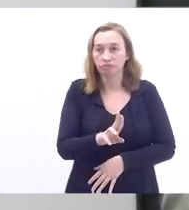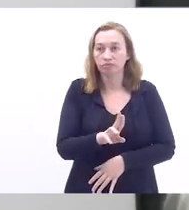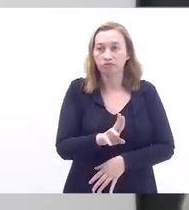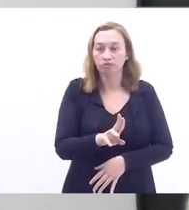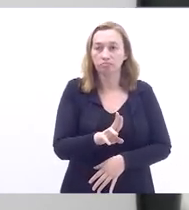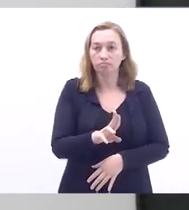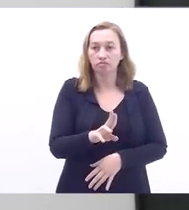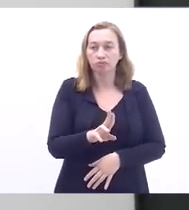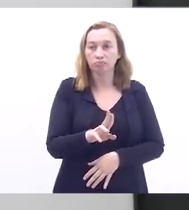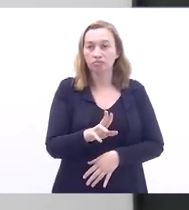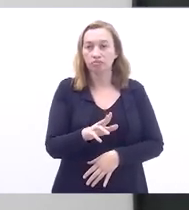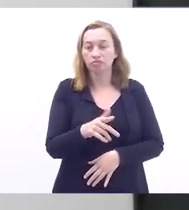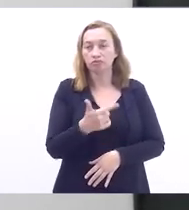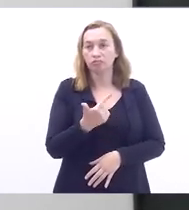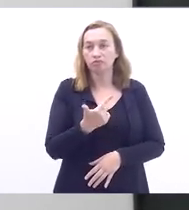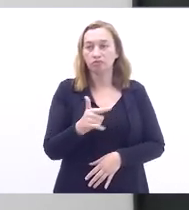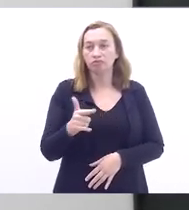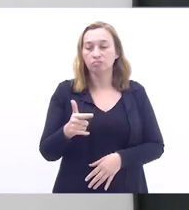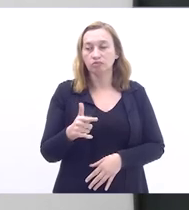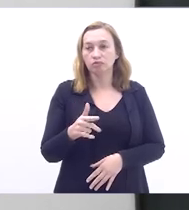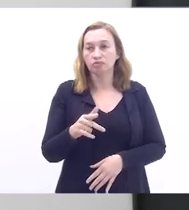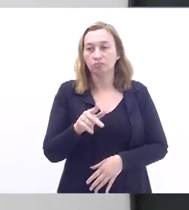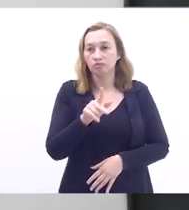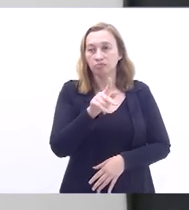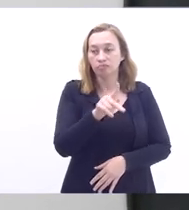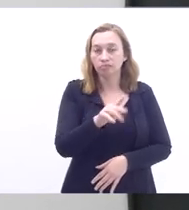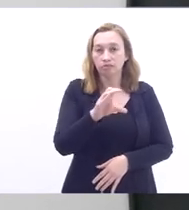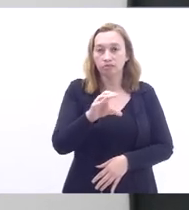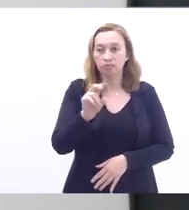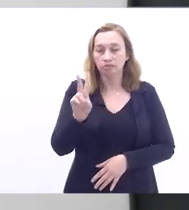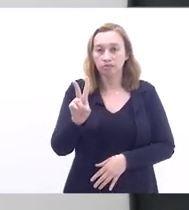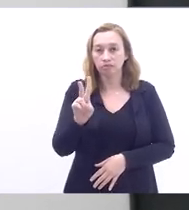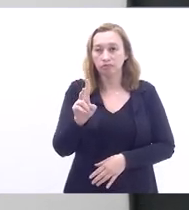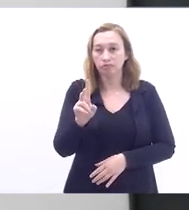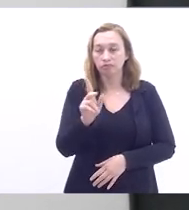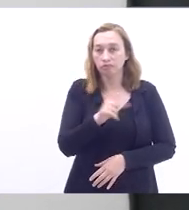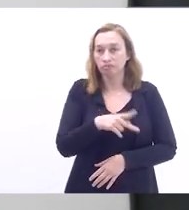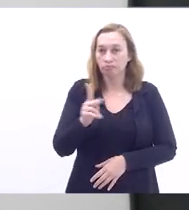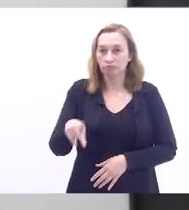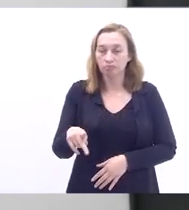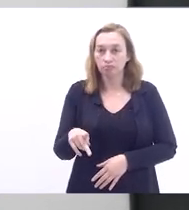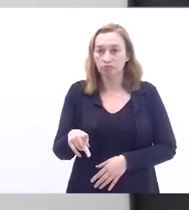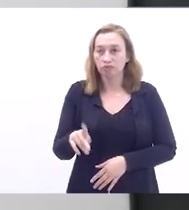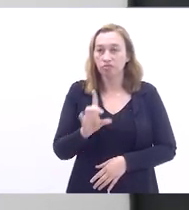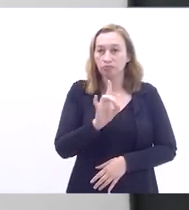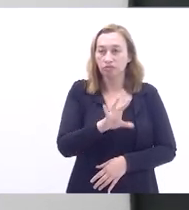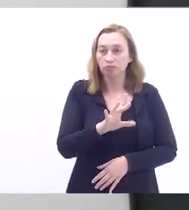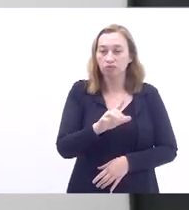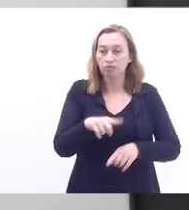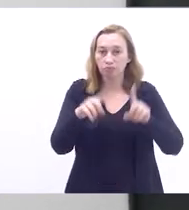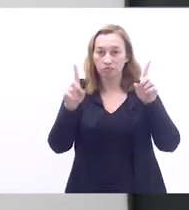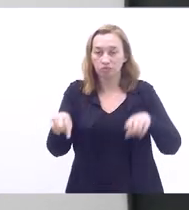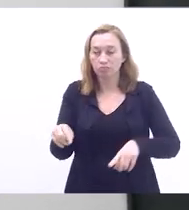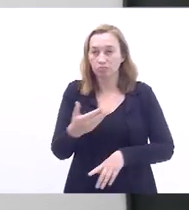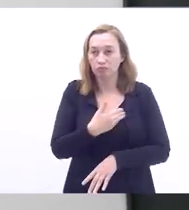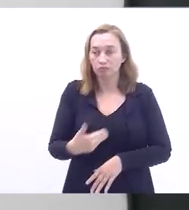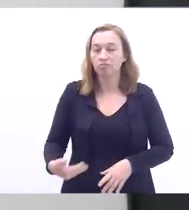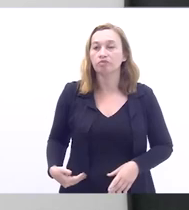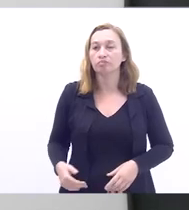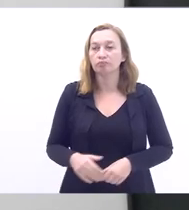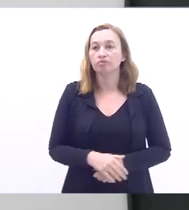a wi-fi não tem o perceber o professor e não tenho pessoa dos técnicos a wi-fi e tem o perceber dos Servidores